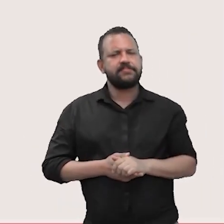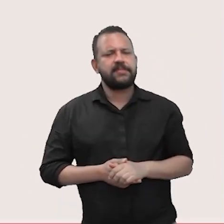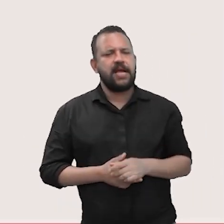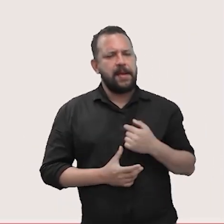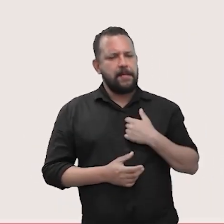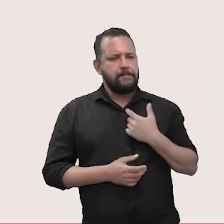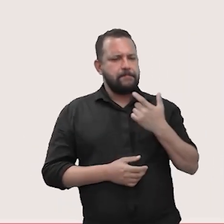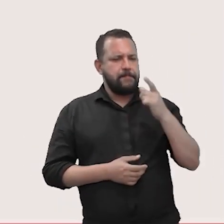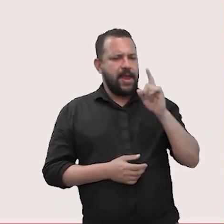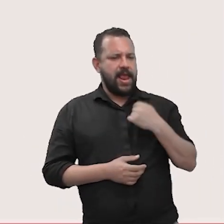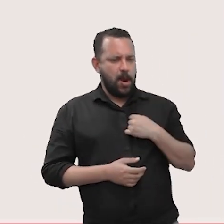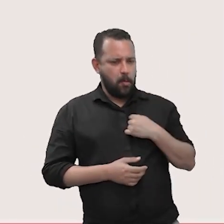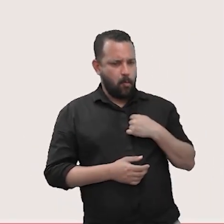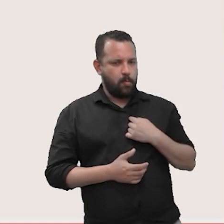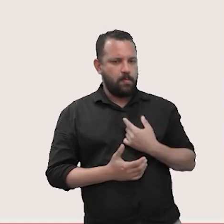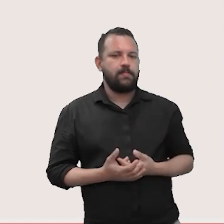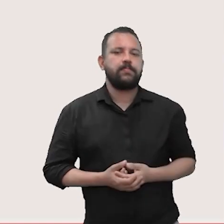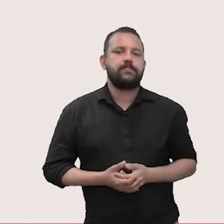pessoa.